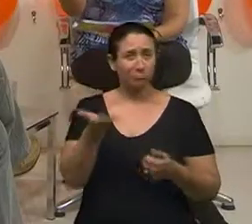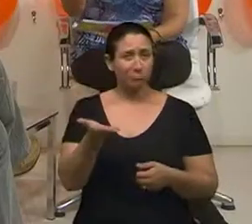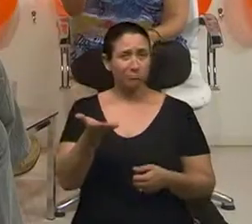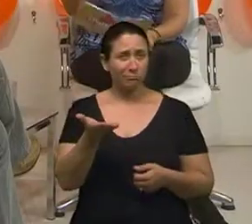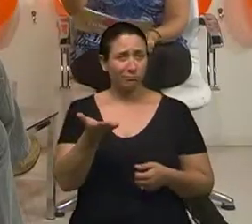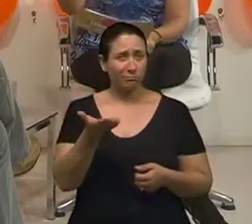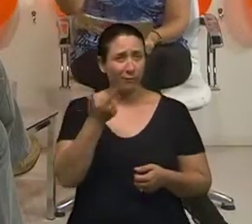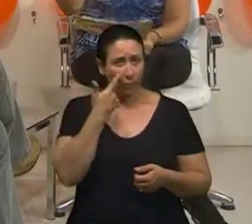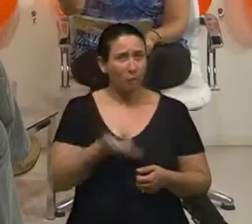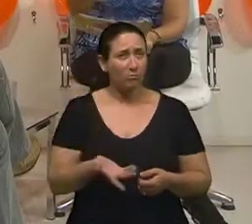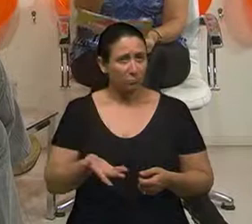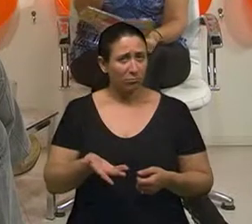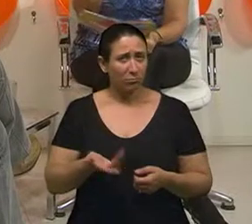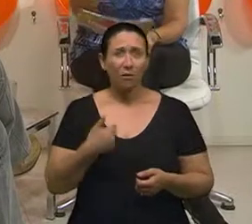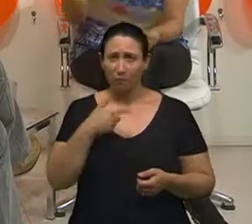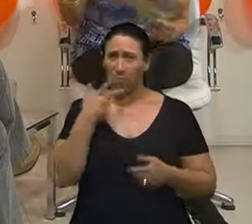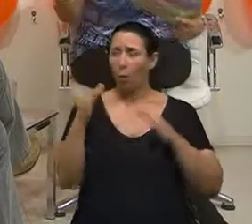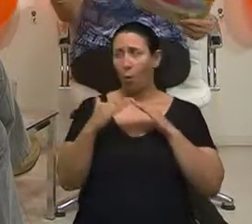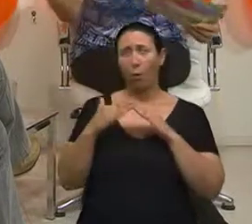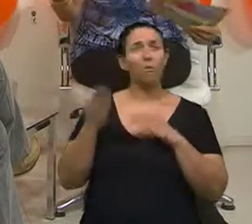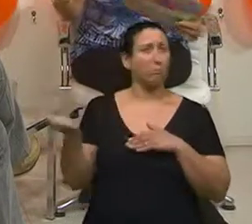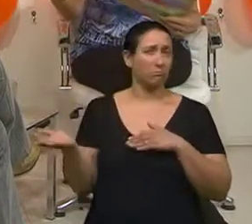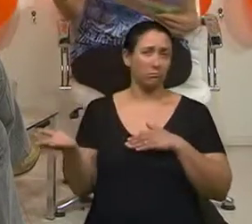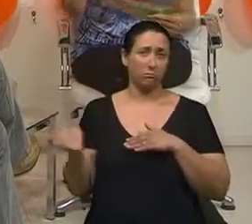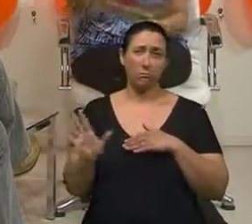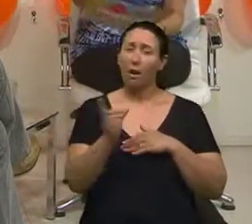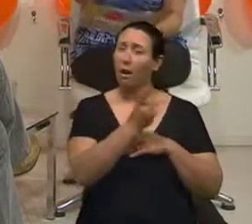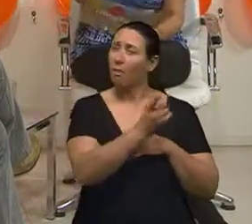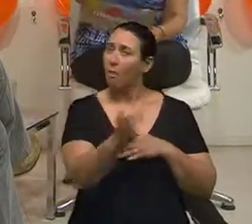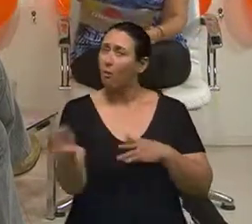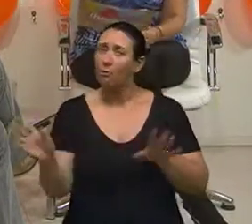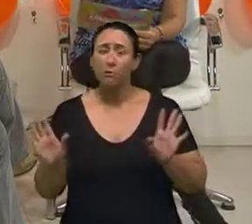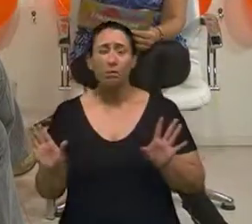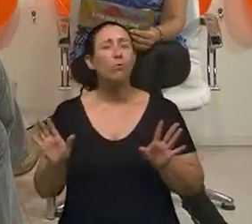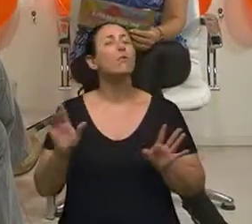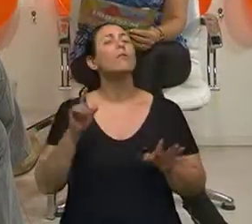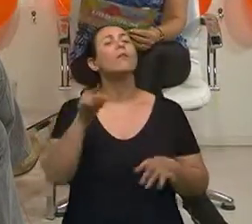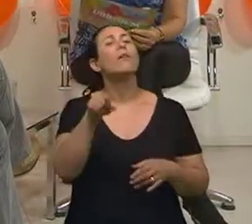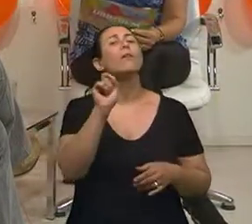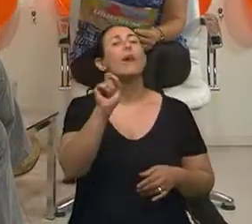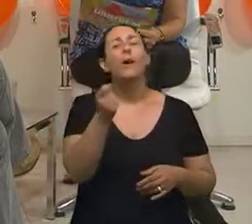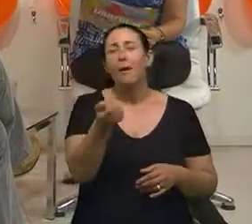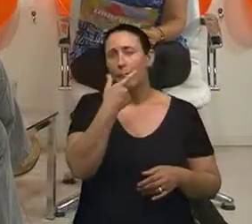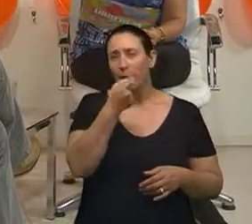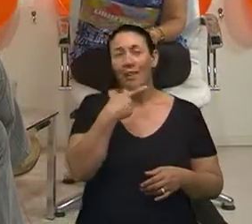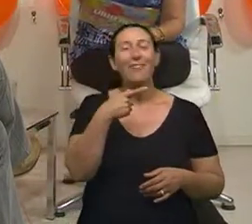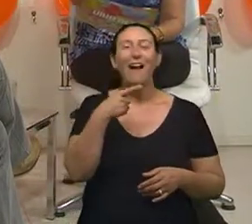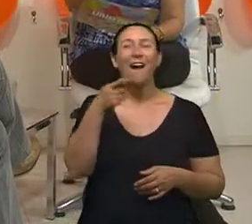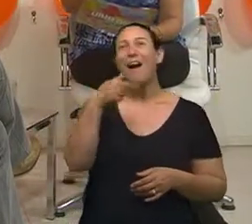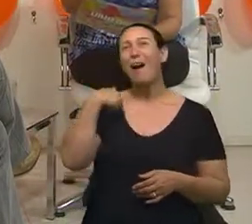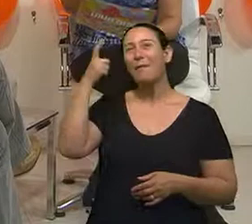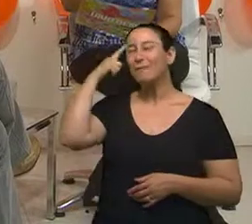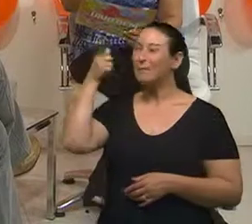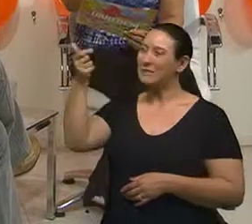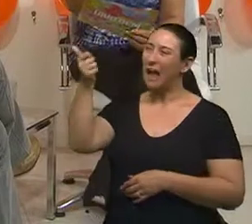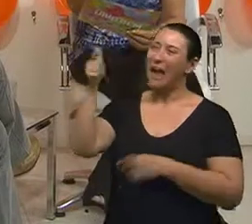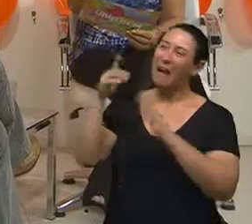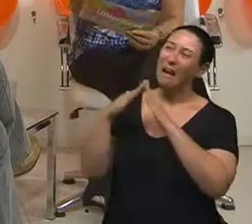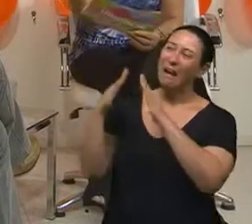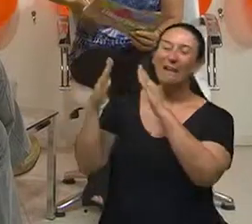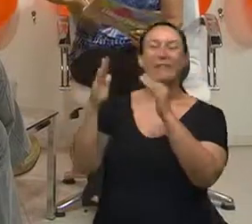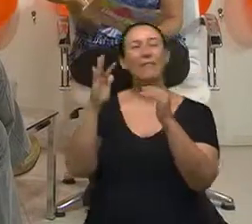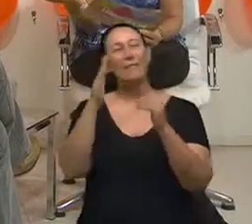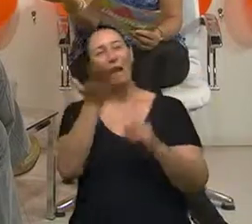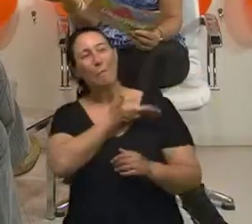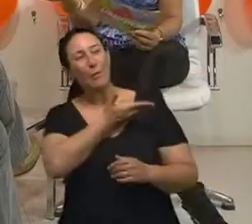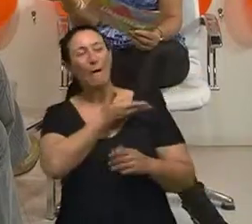viu? O que eu falei, ele concordou comigo, cada um é um. Exato. E nós temos... E o remédio que serviu para o vizinho, para o meu irmão, pode